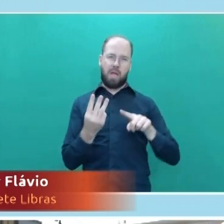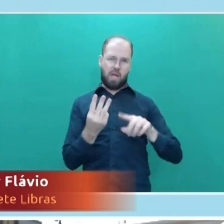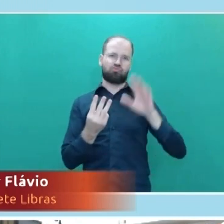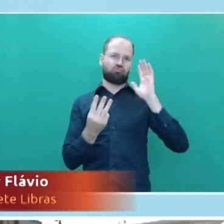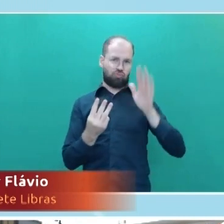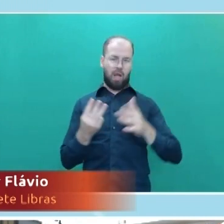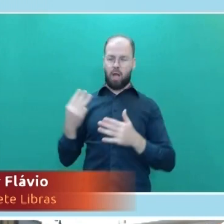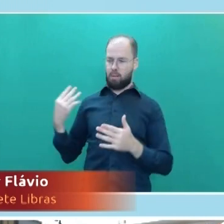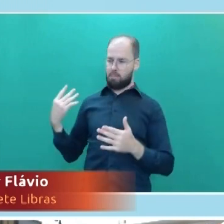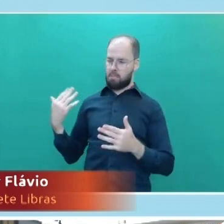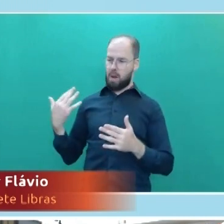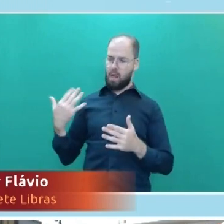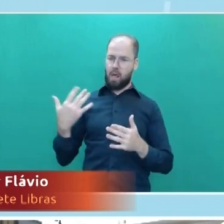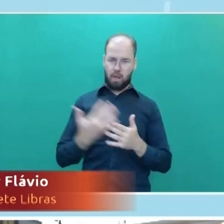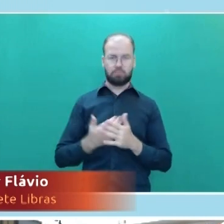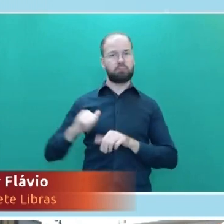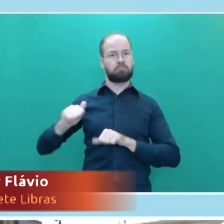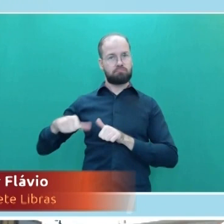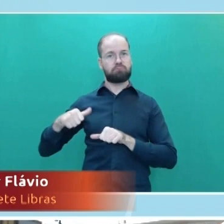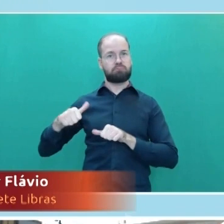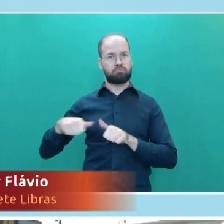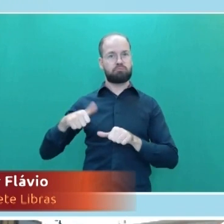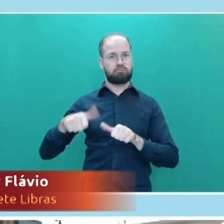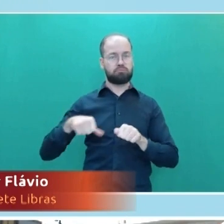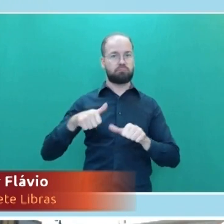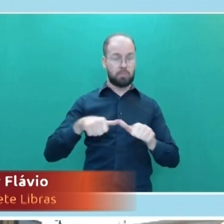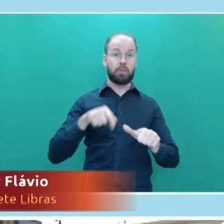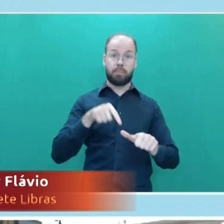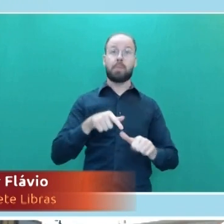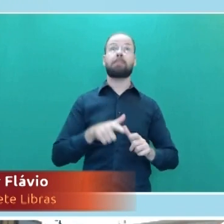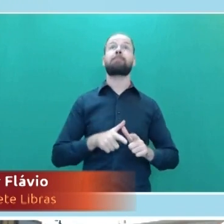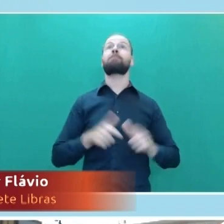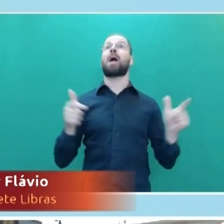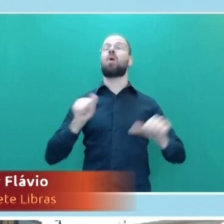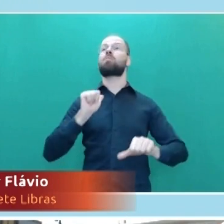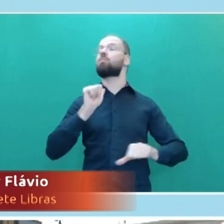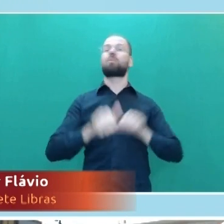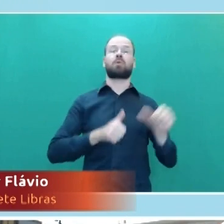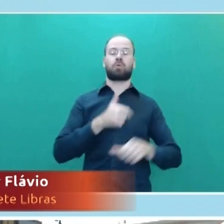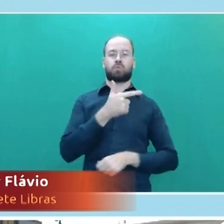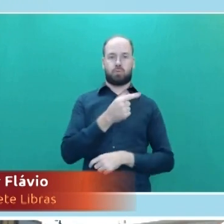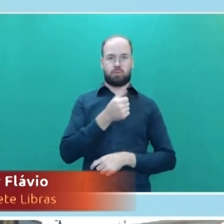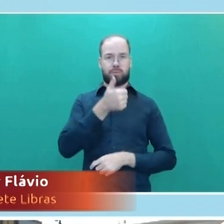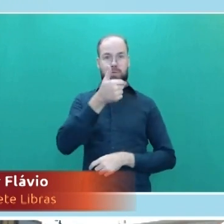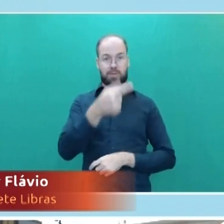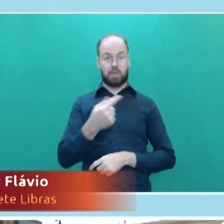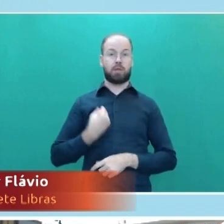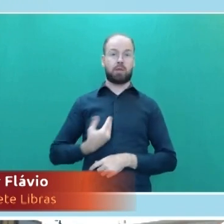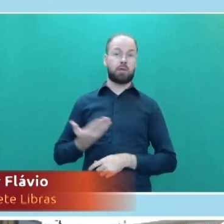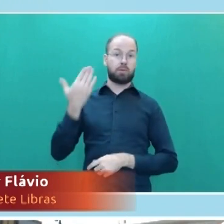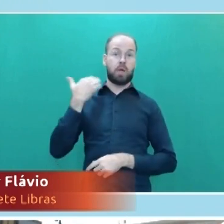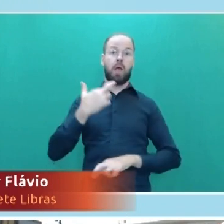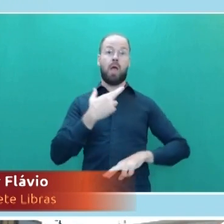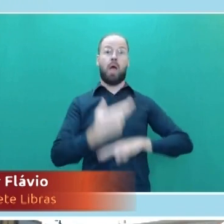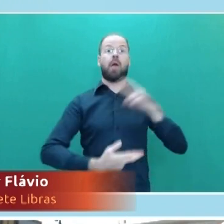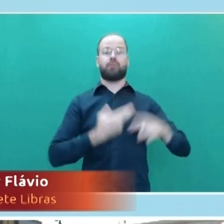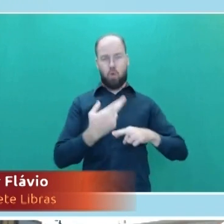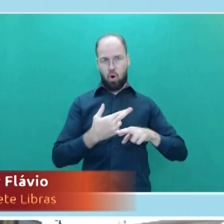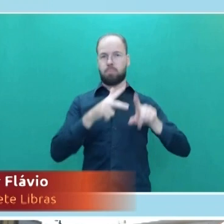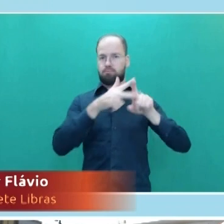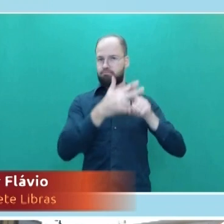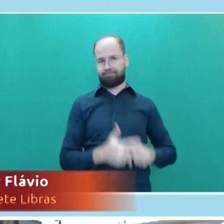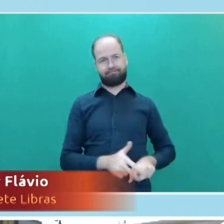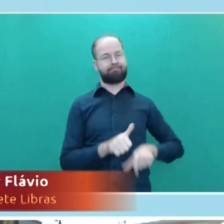inúmeras alterações, né? E a maior delas, e não parou por aí, foi em 2017 com a reforma. Então, a CLT que nós tínhamos